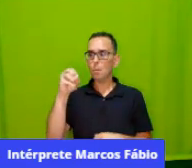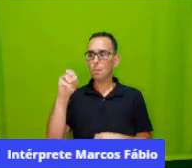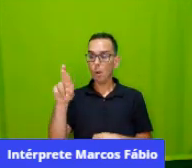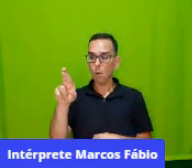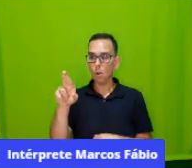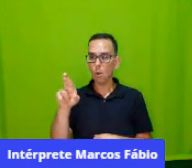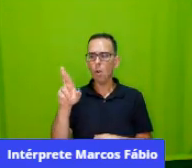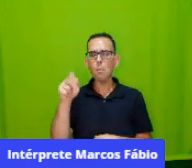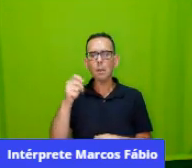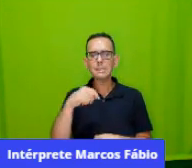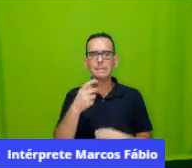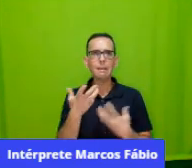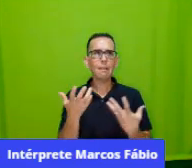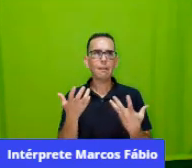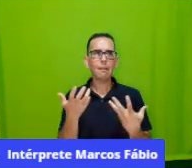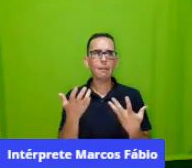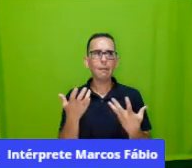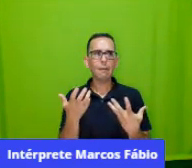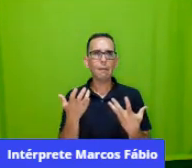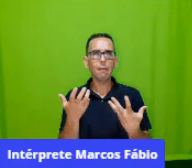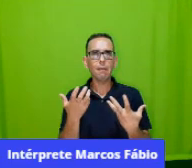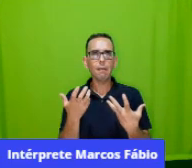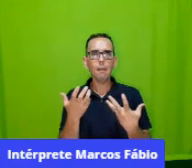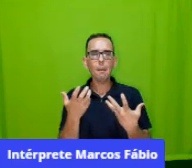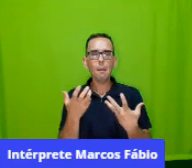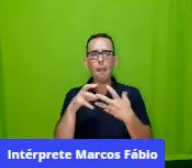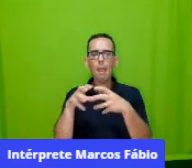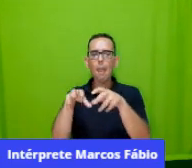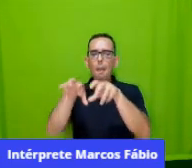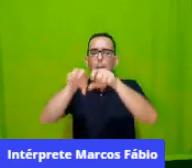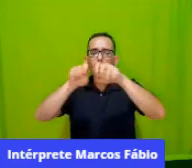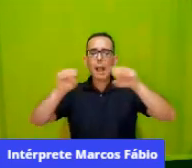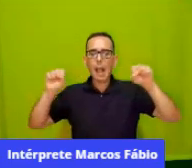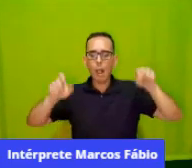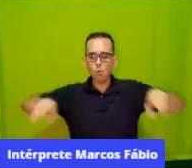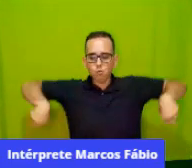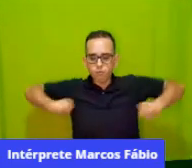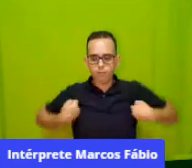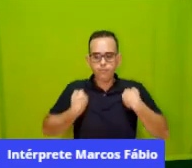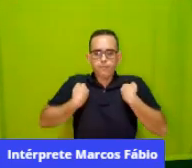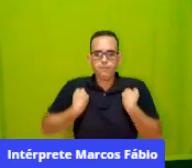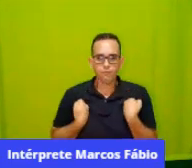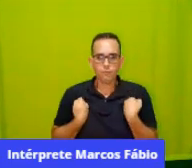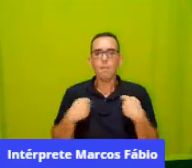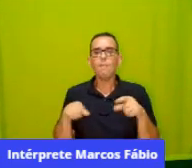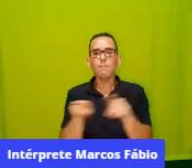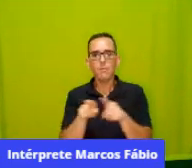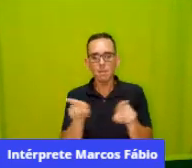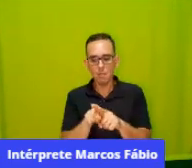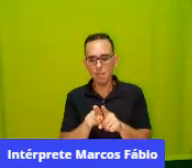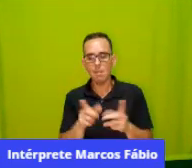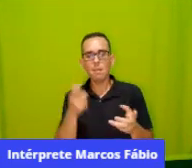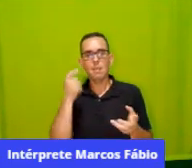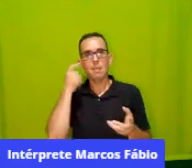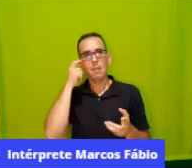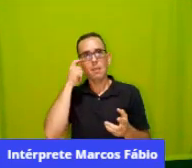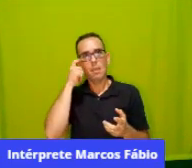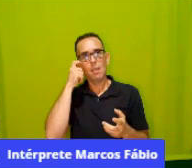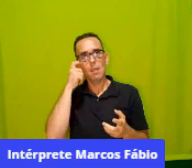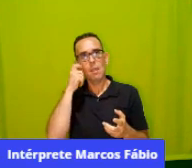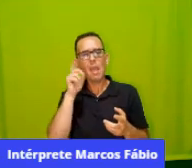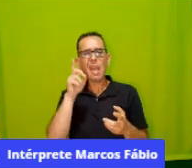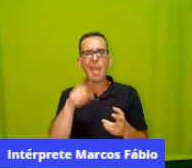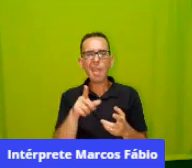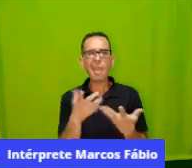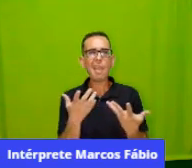isopor. Esse aqui pode ser isopor, pode ser feito com macarrão, né? Tem casos que ele tem que ser